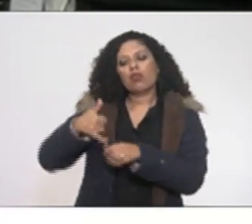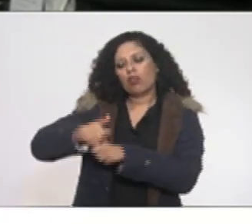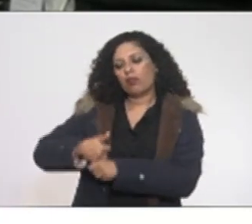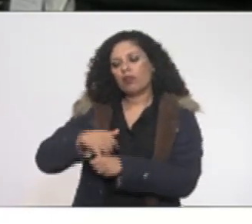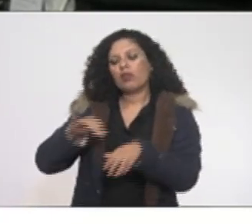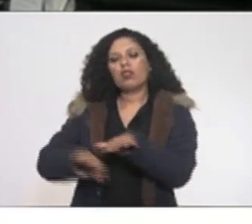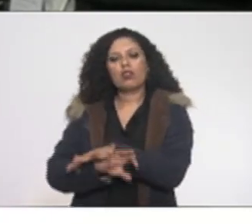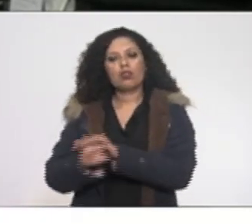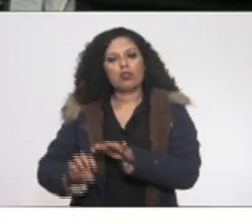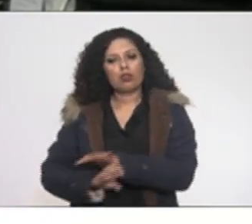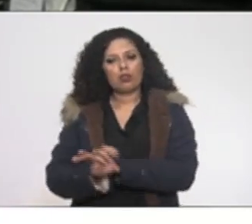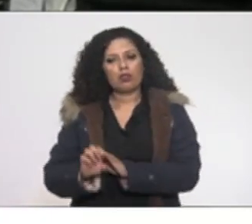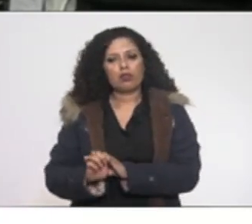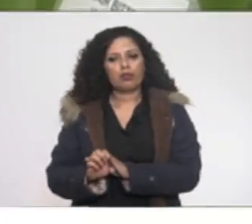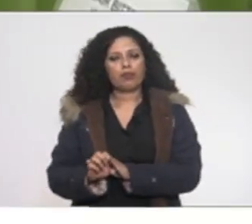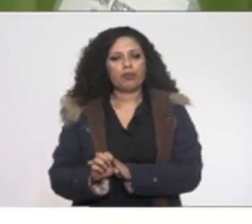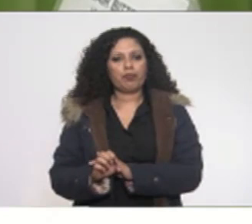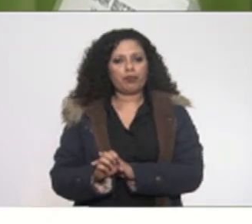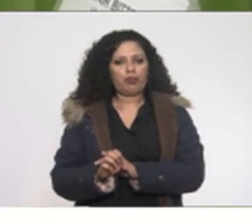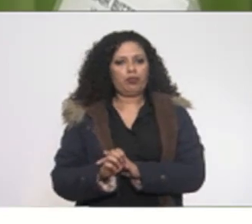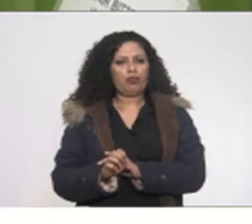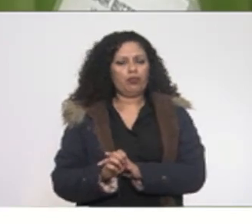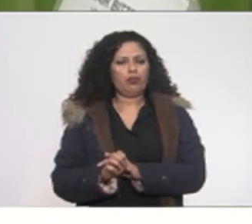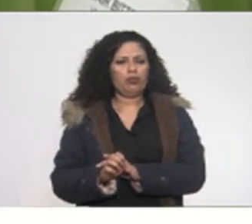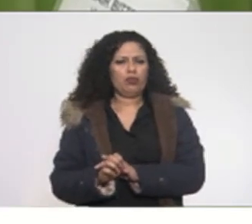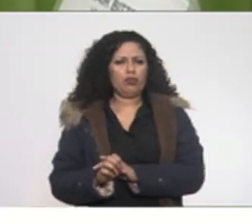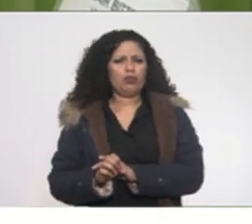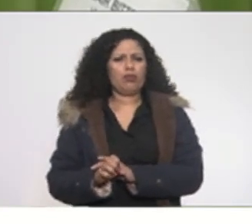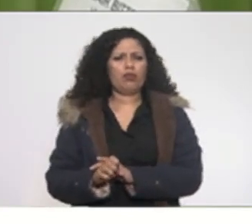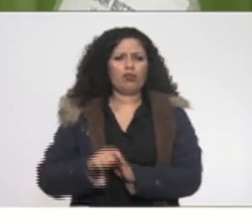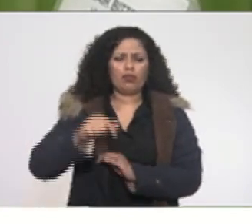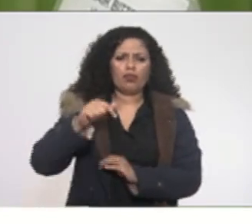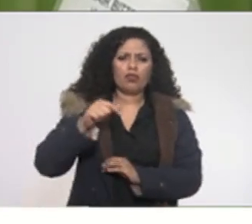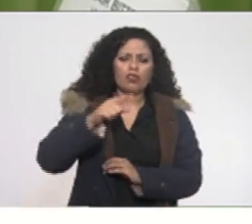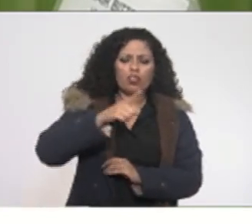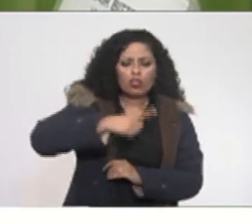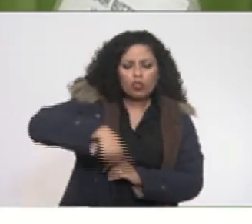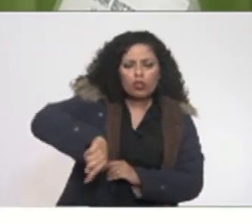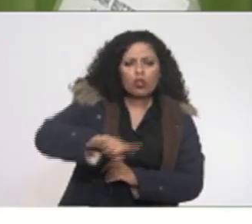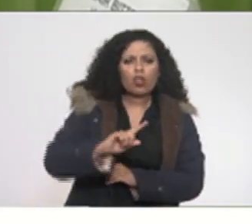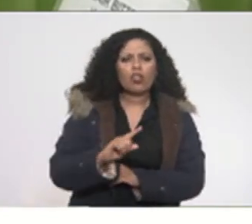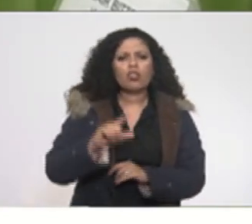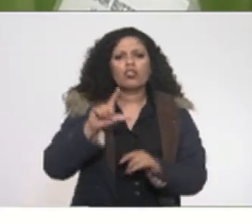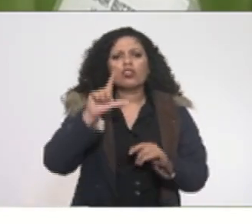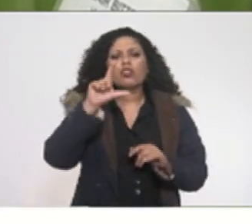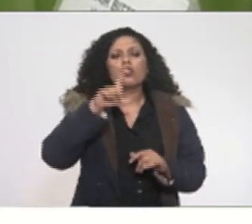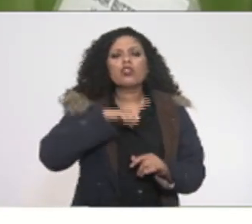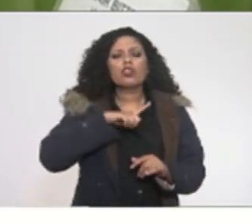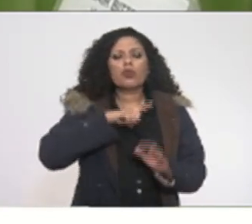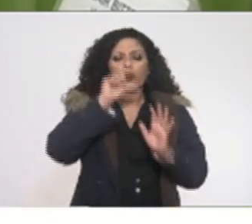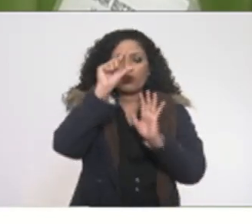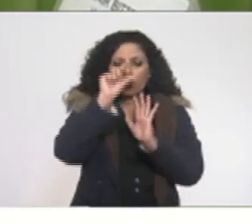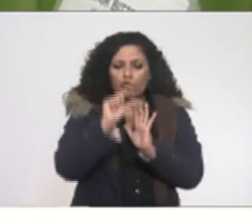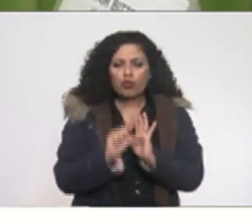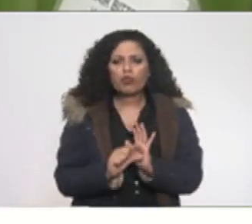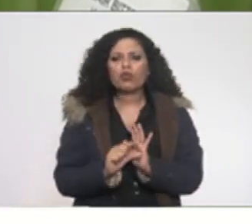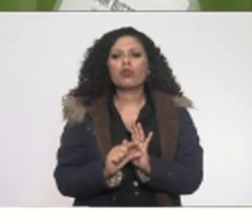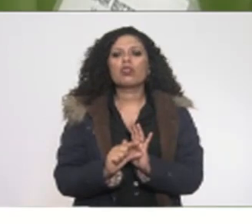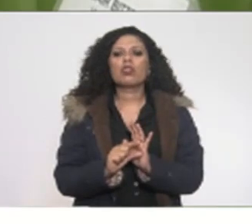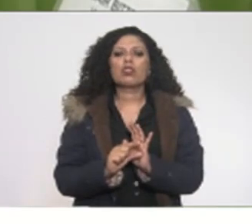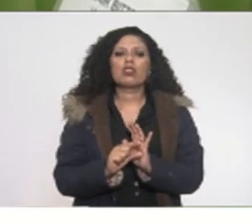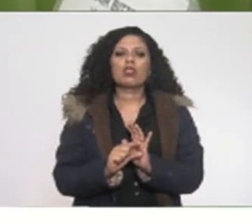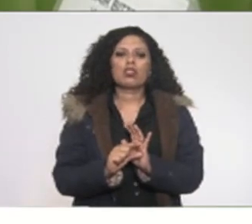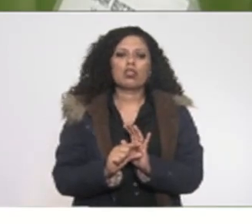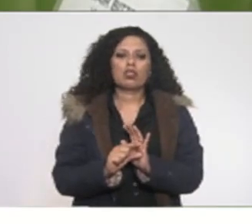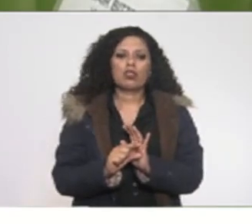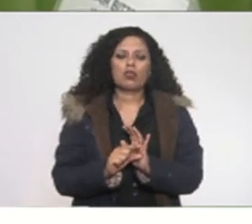aí eu indago o senhor, por gentileza. Aqui nós temos uma diminuição de valor para quem